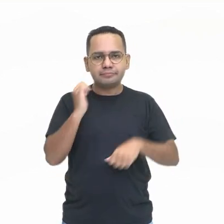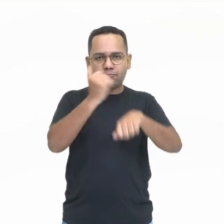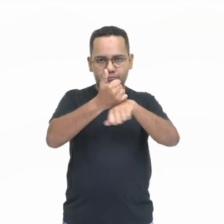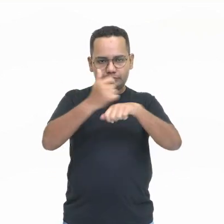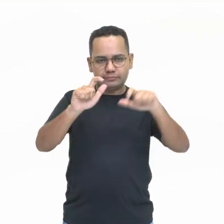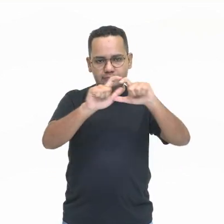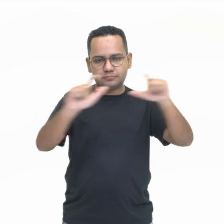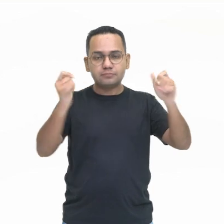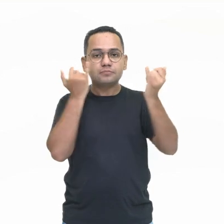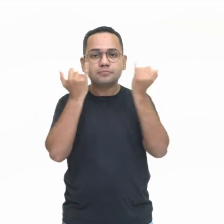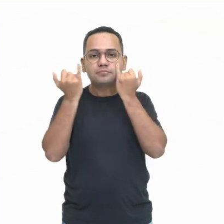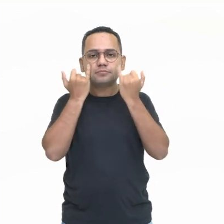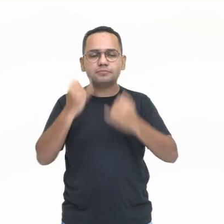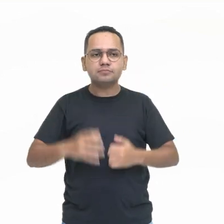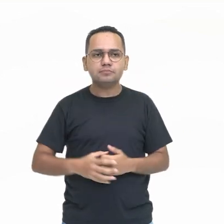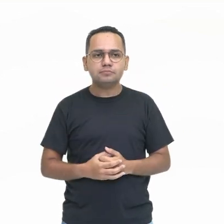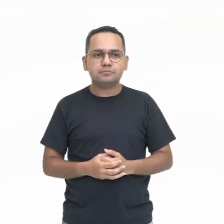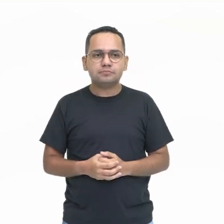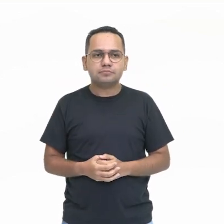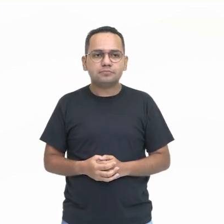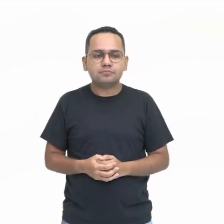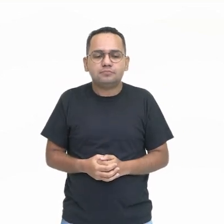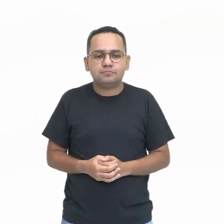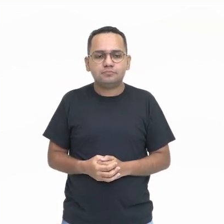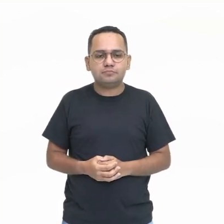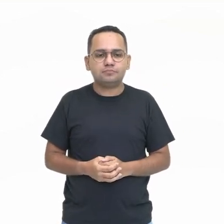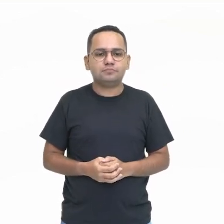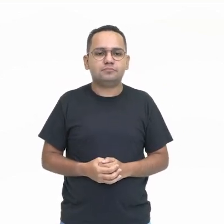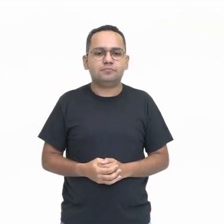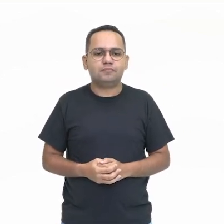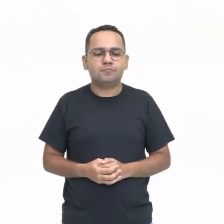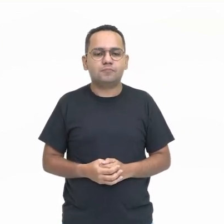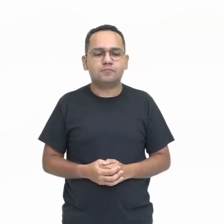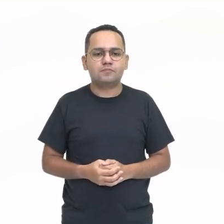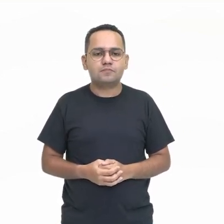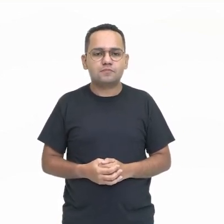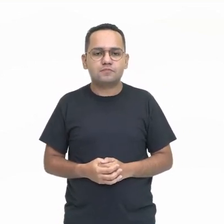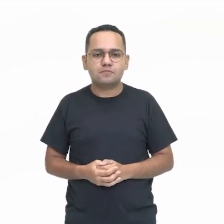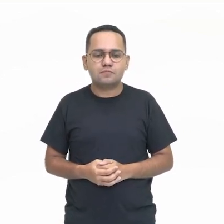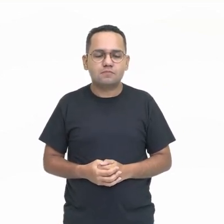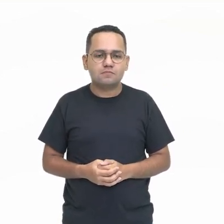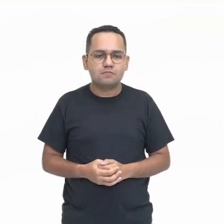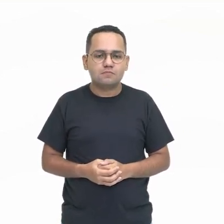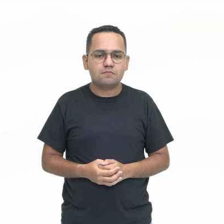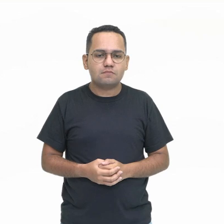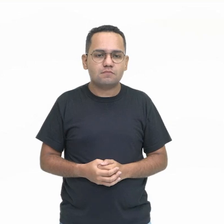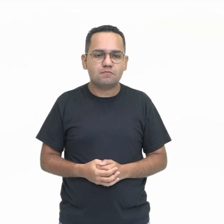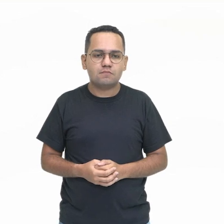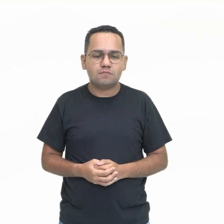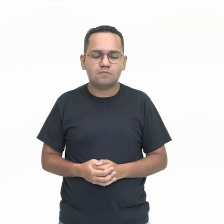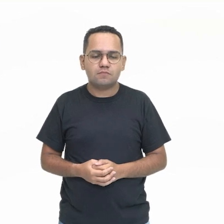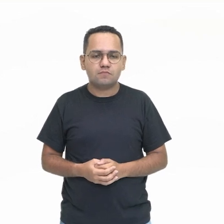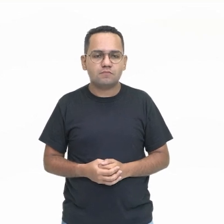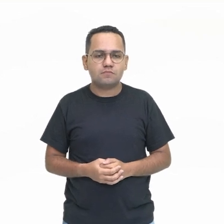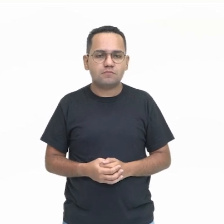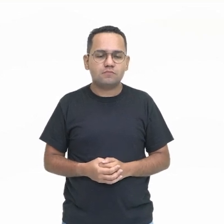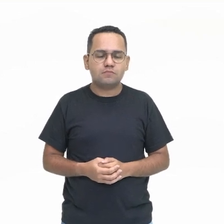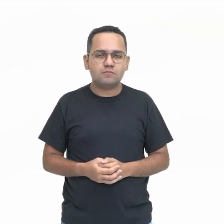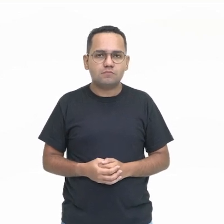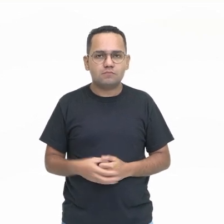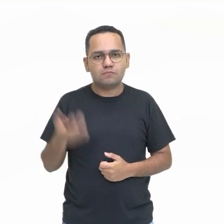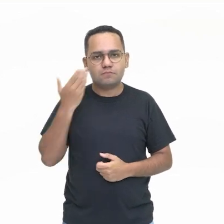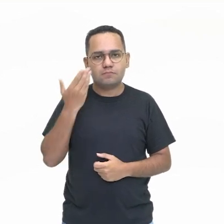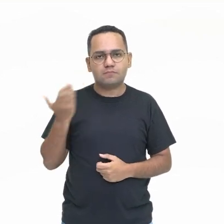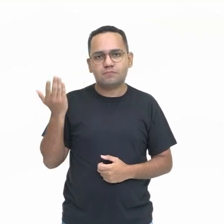substituir. Então, fazendo essa substituição, nós podemos dizer, está aqui assim, ó, que o delta é igual a 16 ao